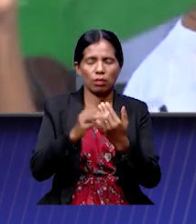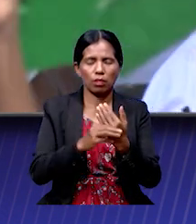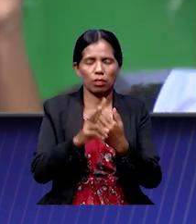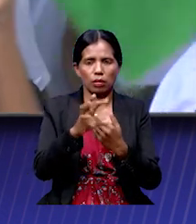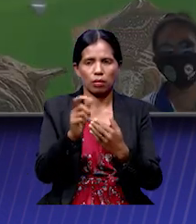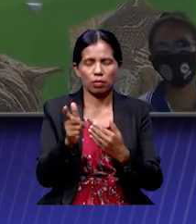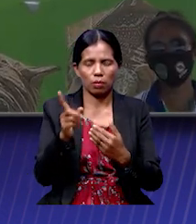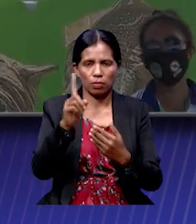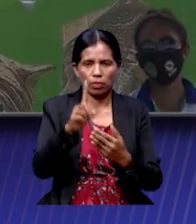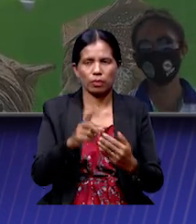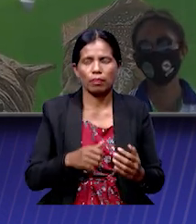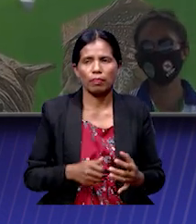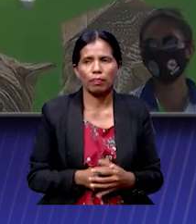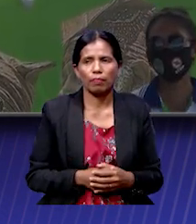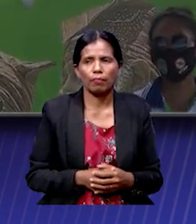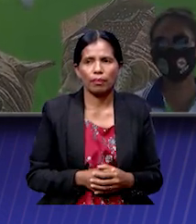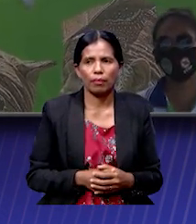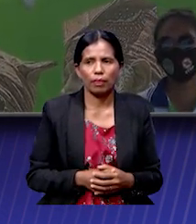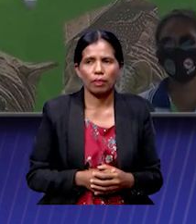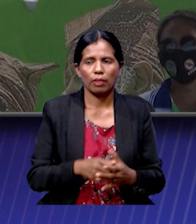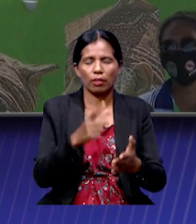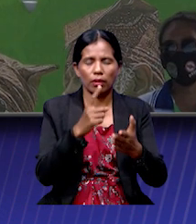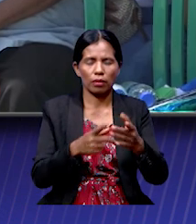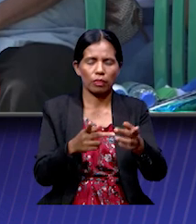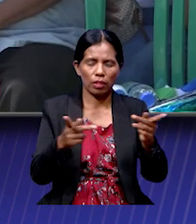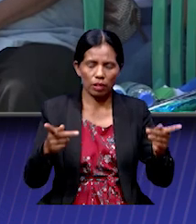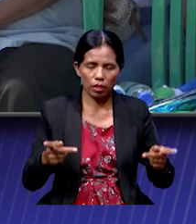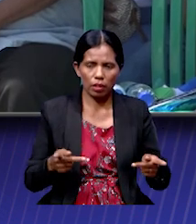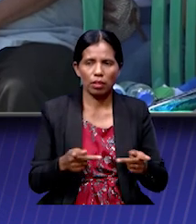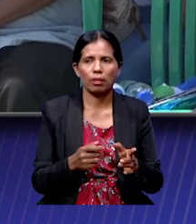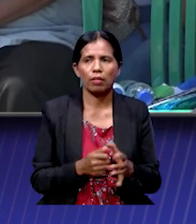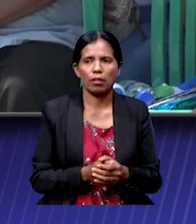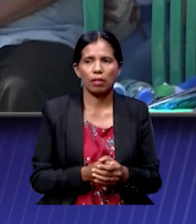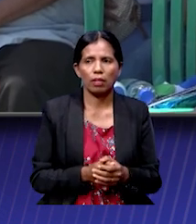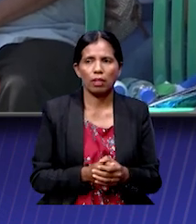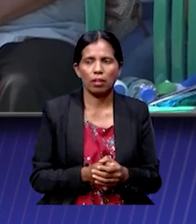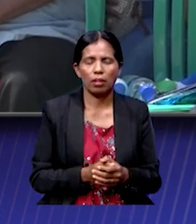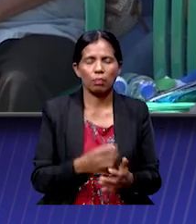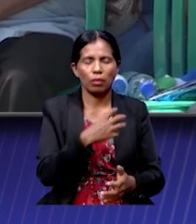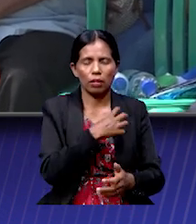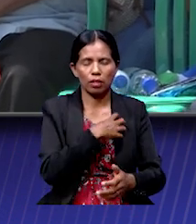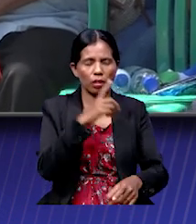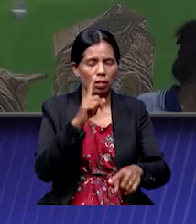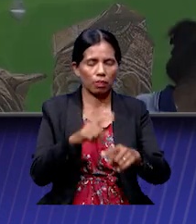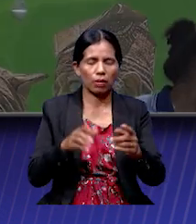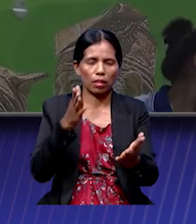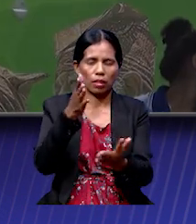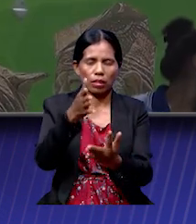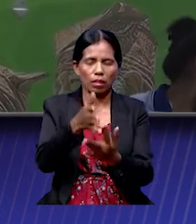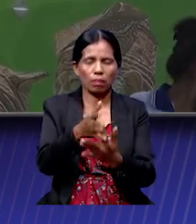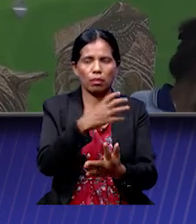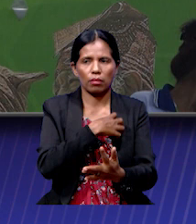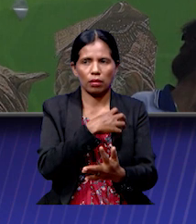2020. Ne parte sagrado da TV. O Latama e a Palácio Presidencial, sem